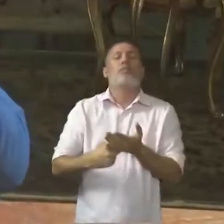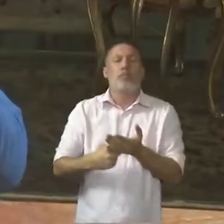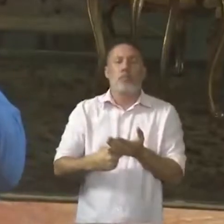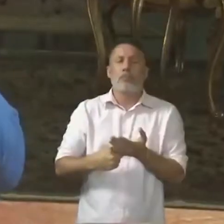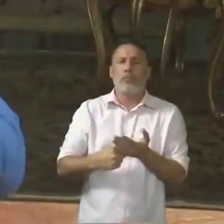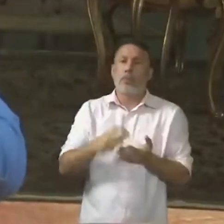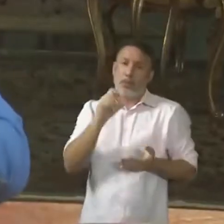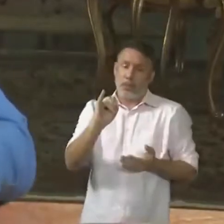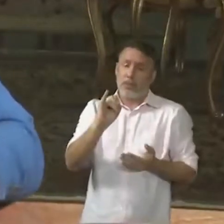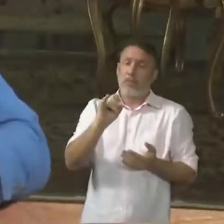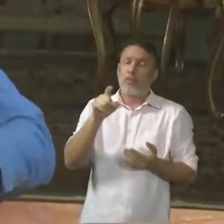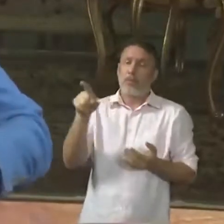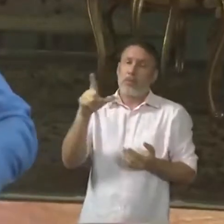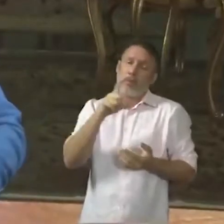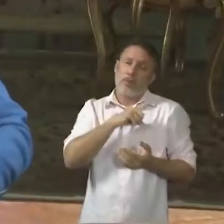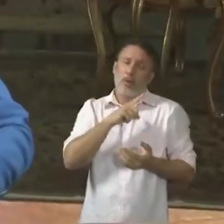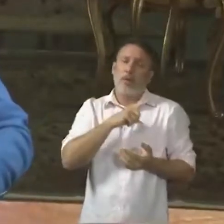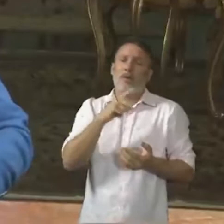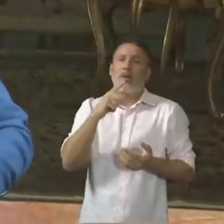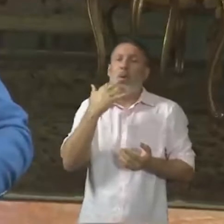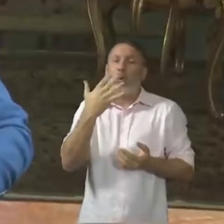quem quiser na atividade